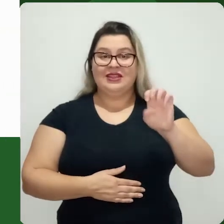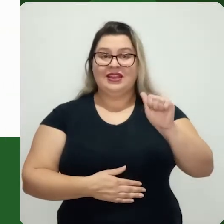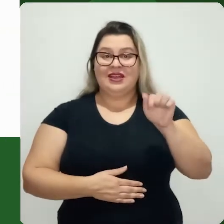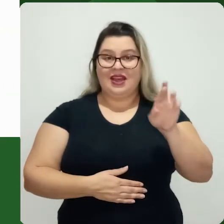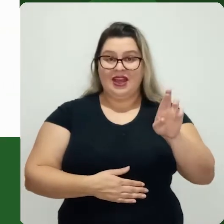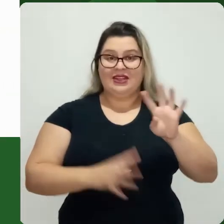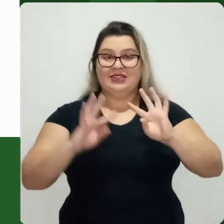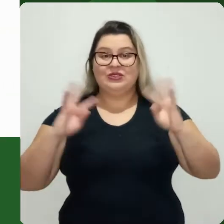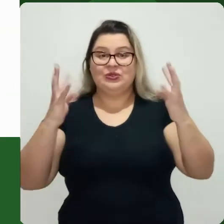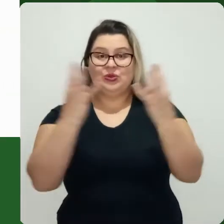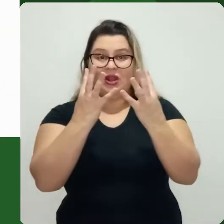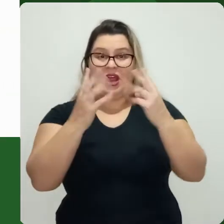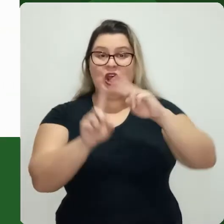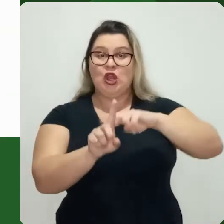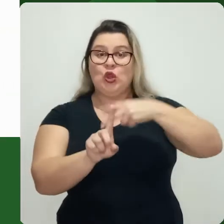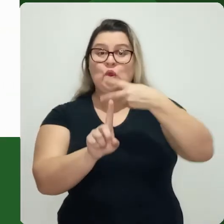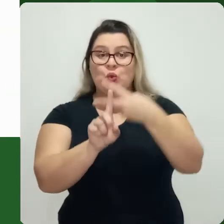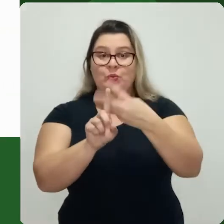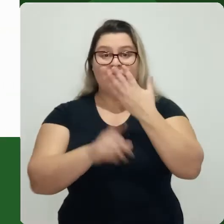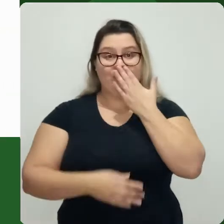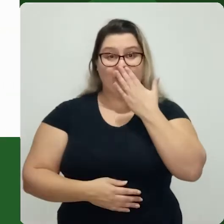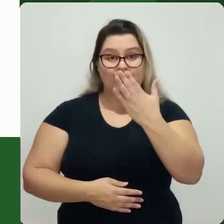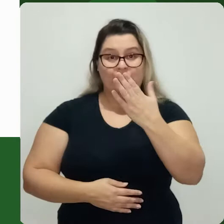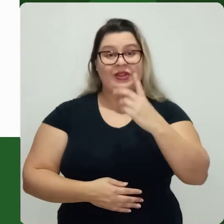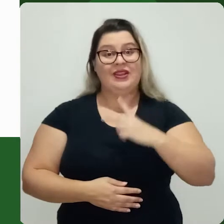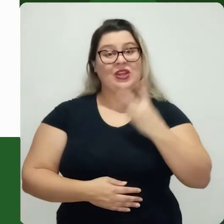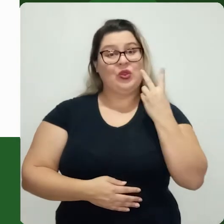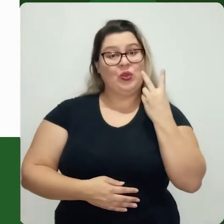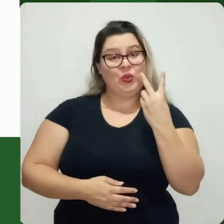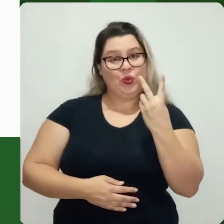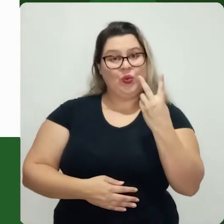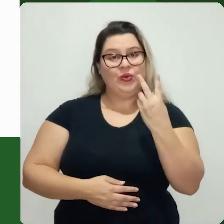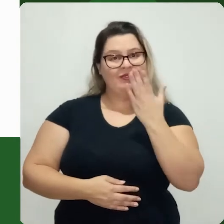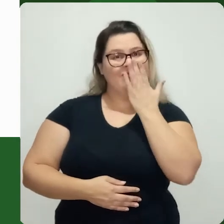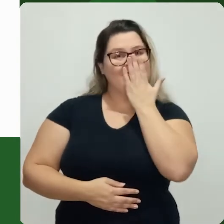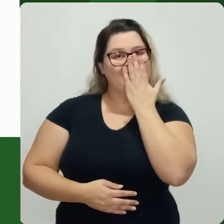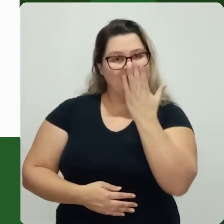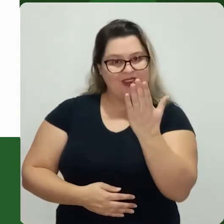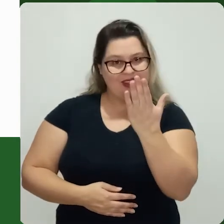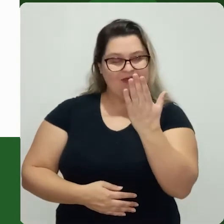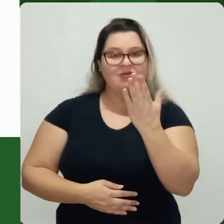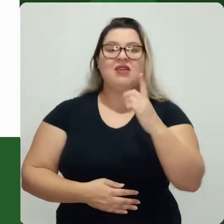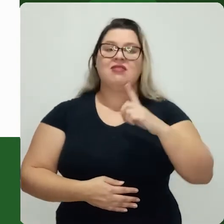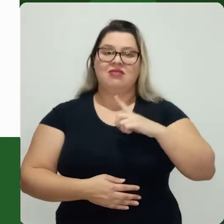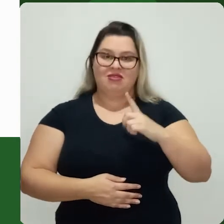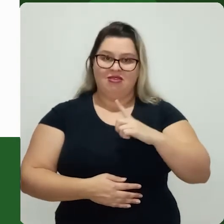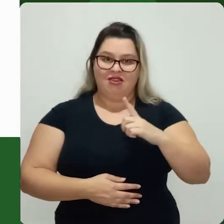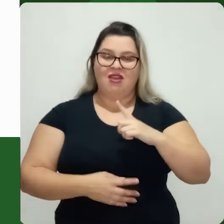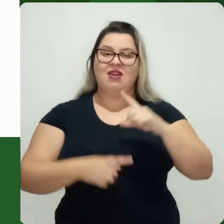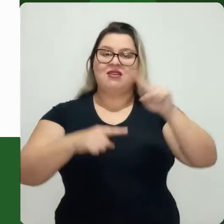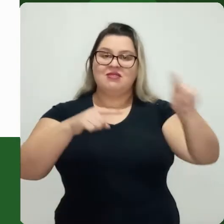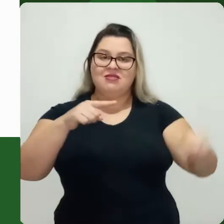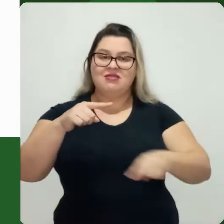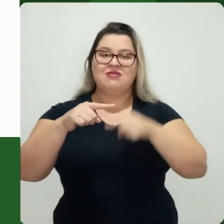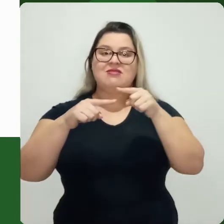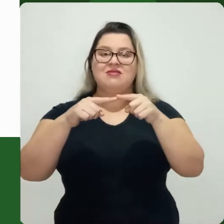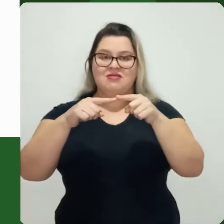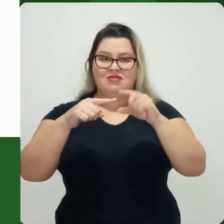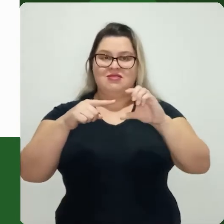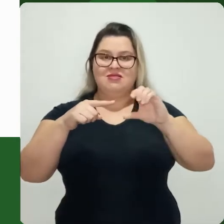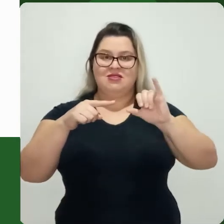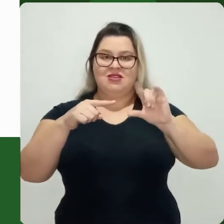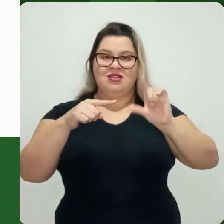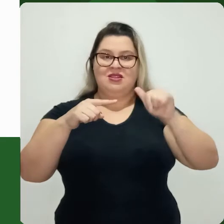Os teares circulares dupla frontura possuem duas fronturas, sendo elas um cilindro e